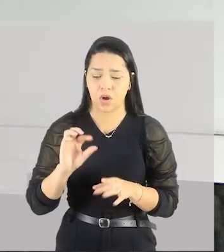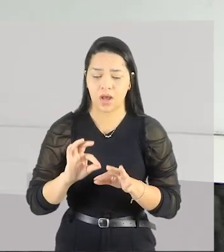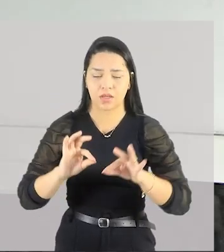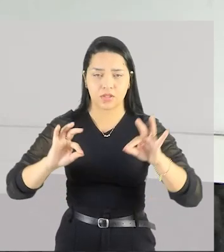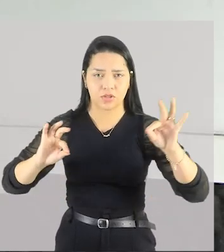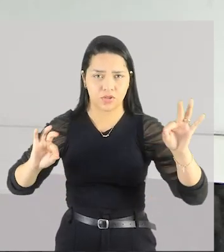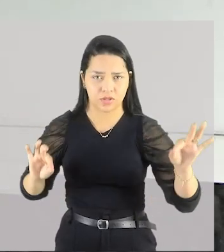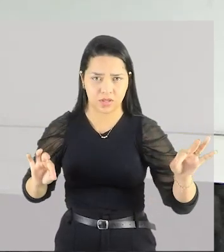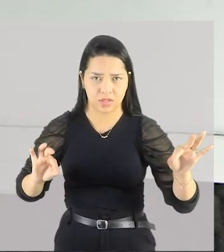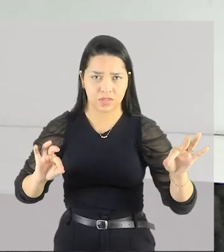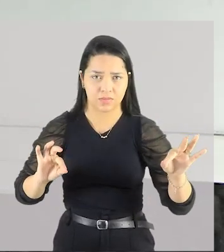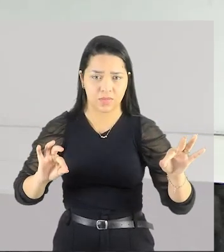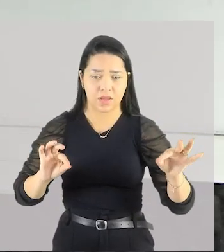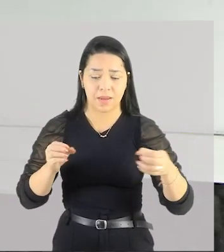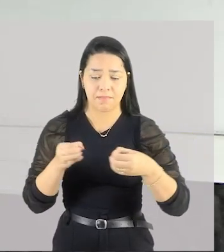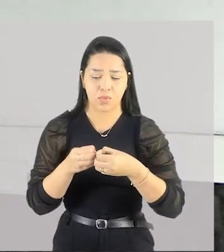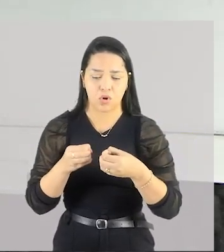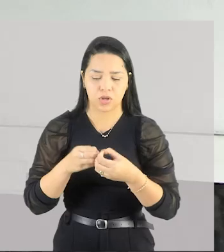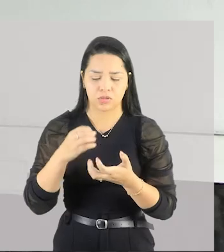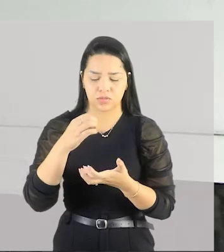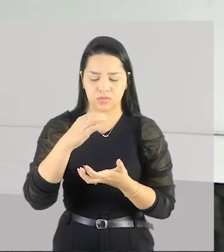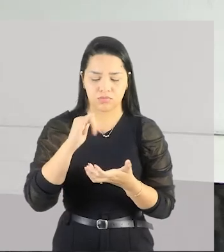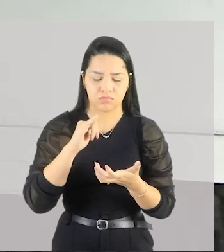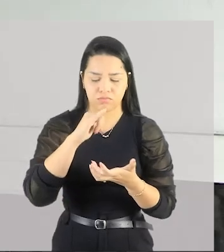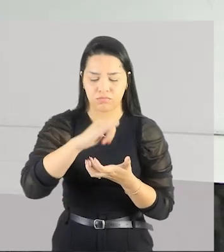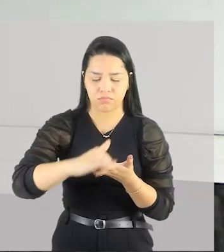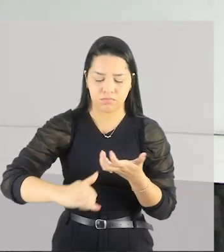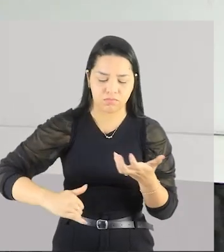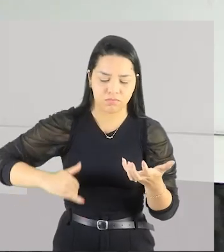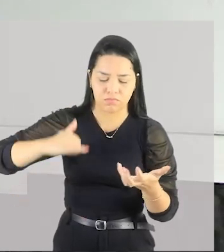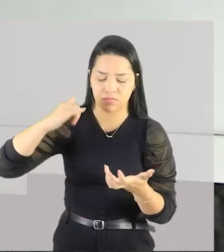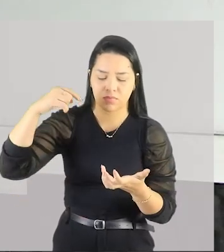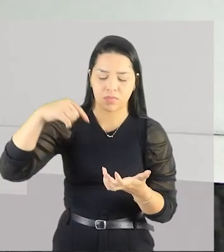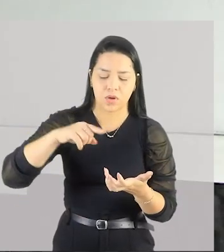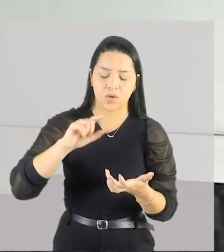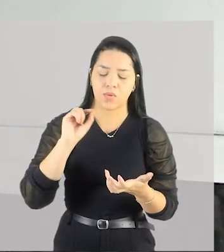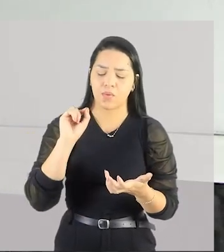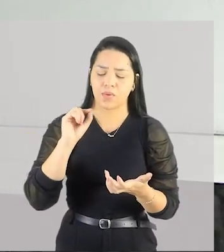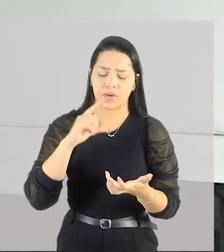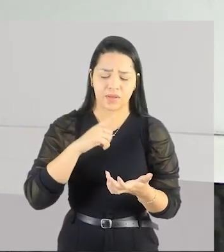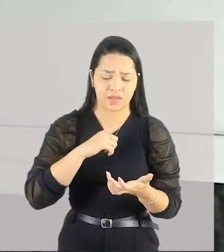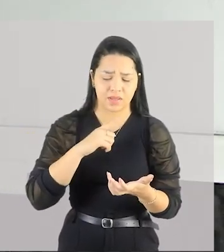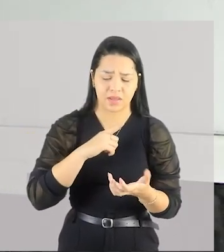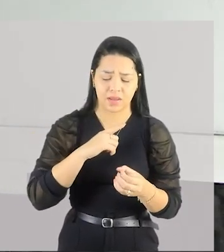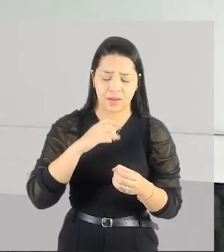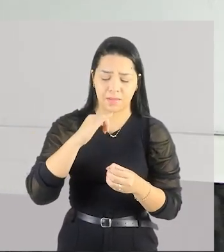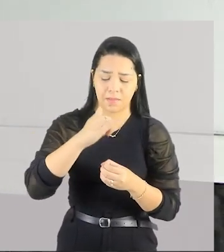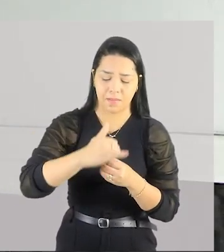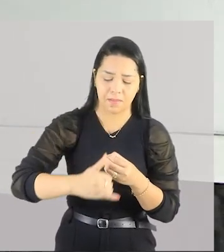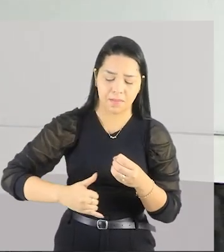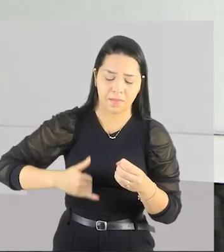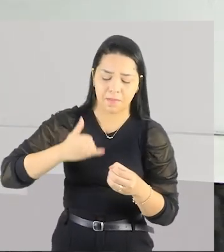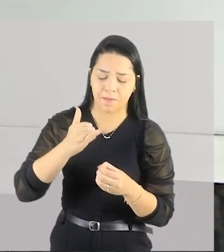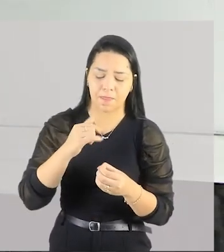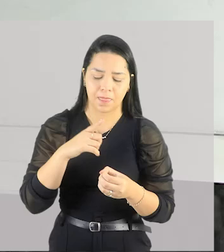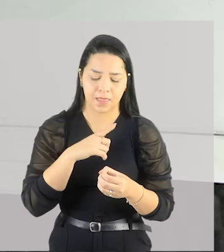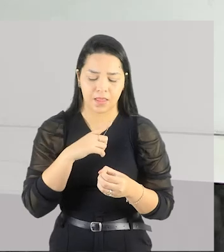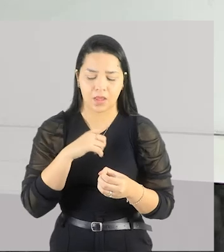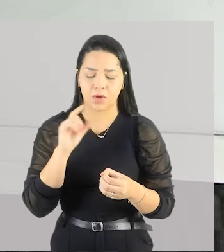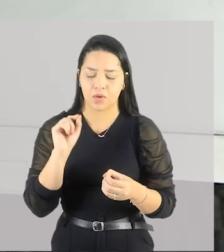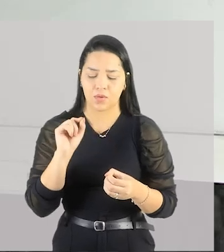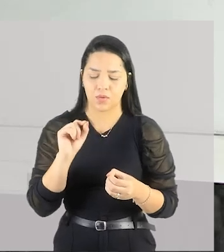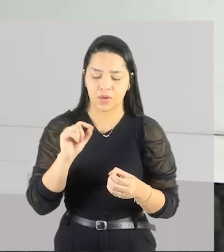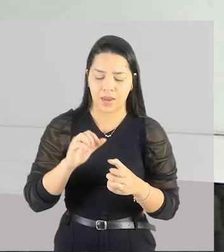Diminui proporcionalmente. Então, o que significa o seguinte, que para essa questão aqui, eu tenho